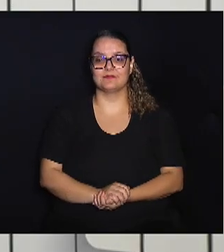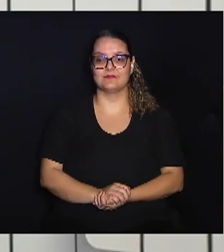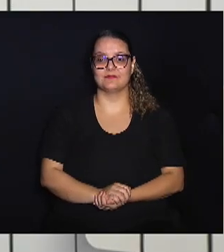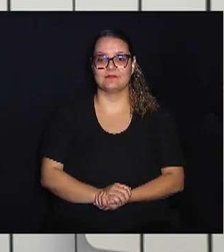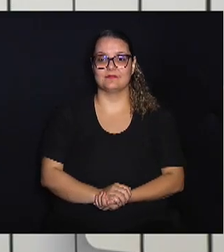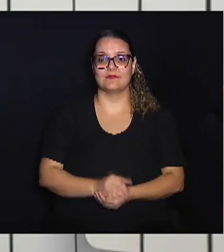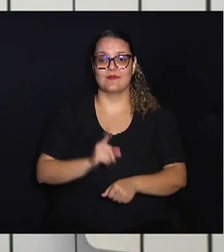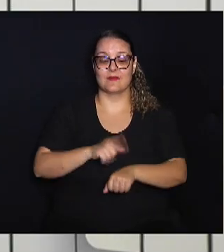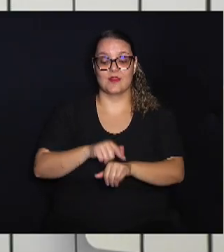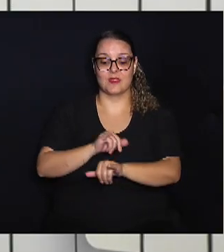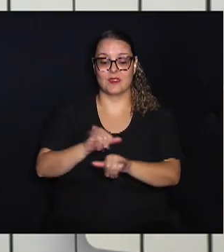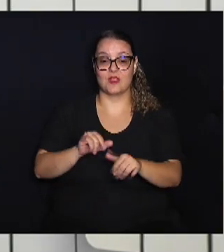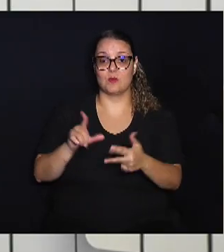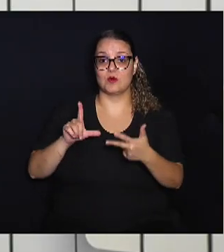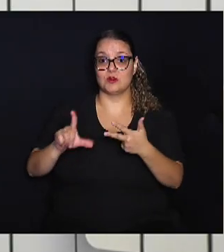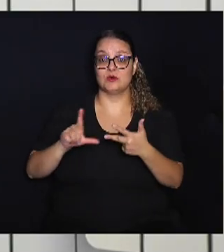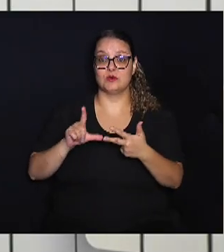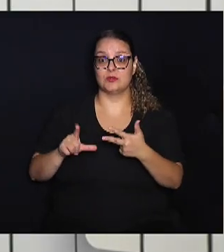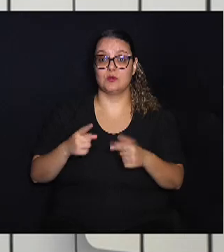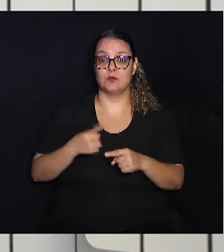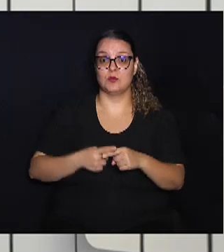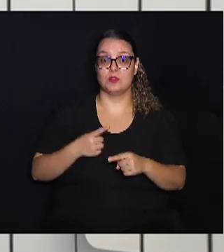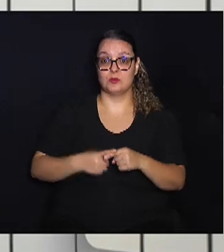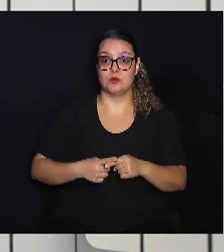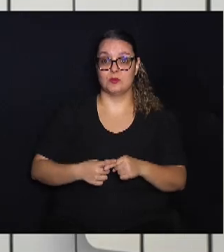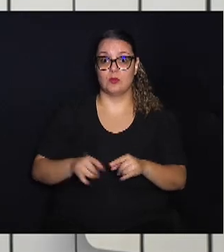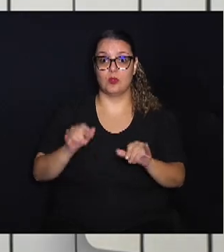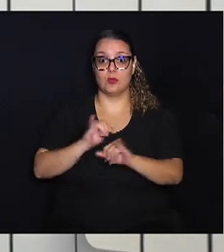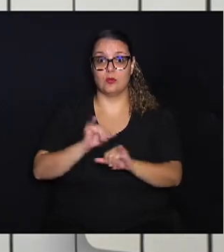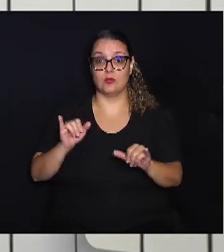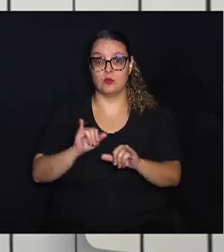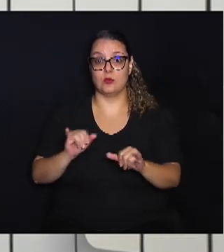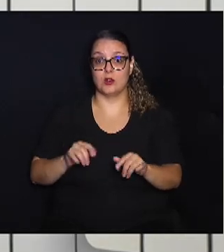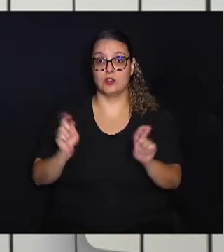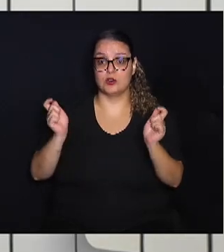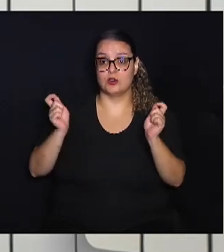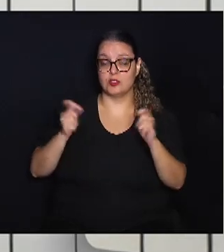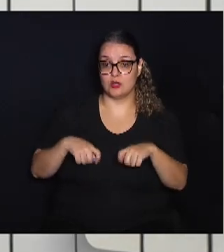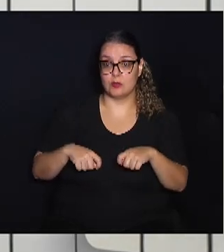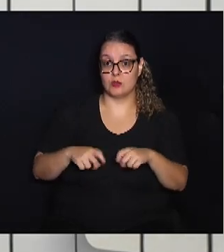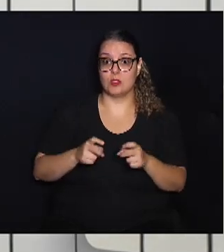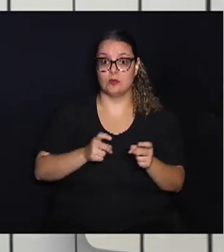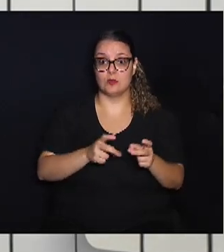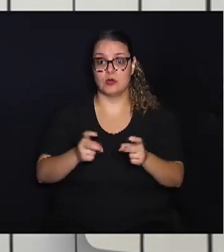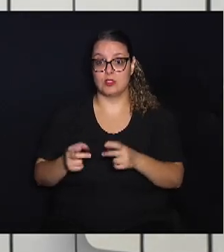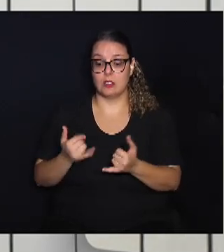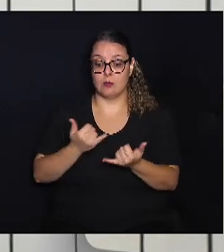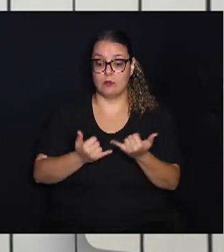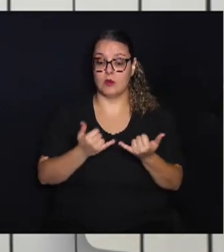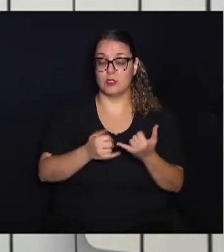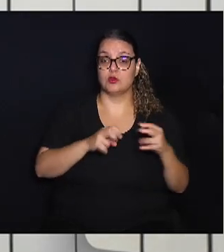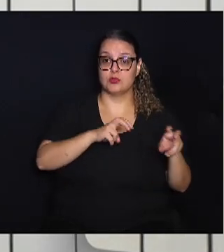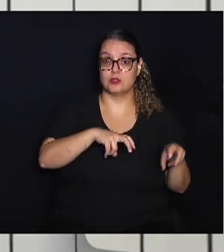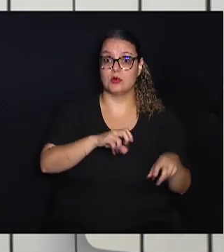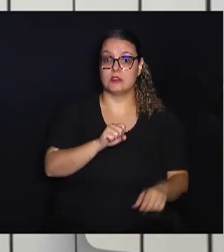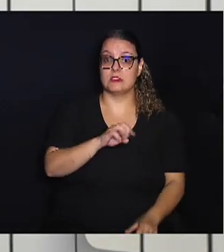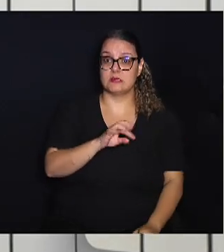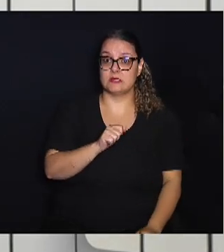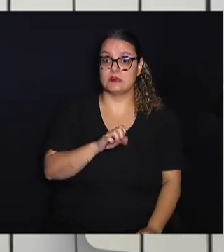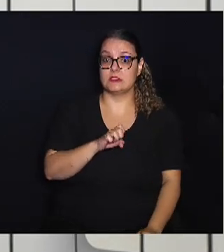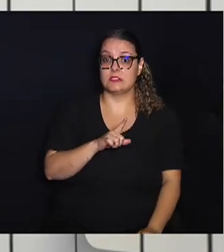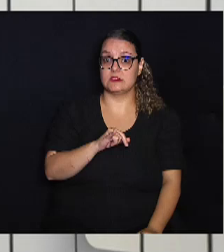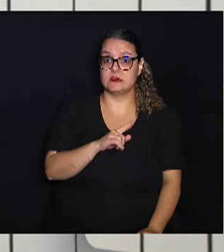Hora das notícias do Legislativo, porque o anúncio da possibilidade de venda de parte da Fazenda Santa